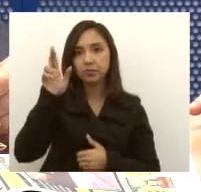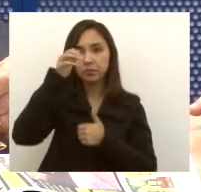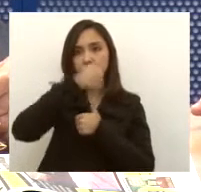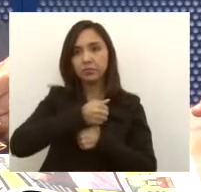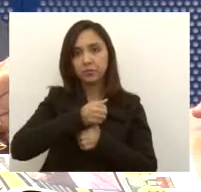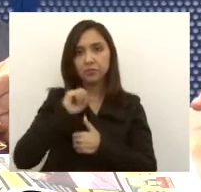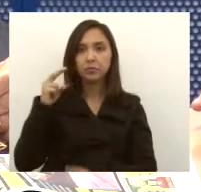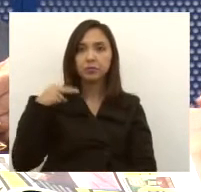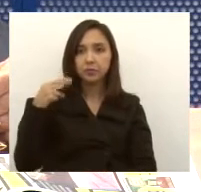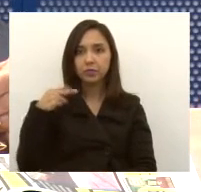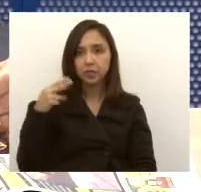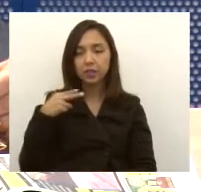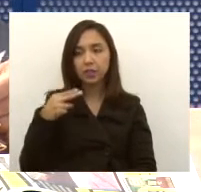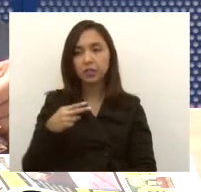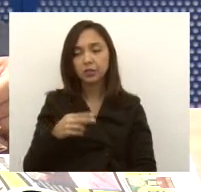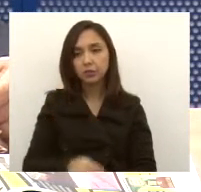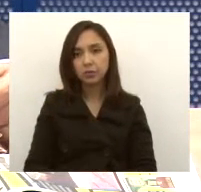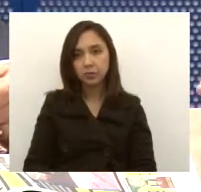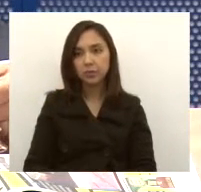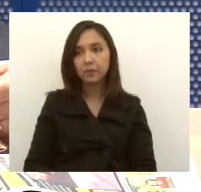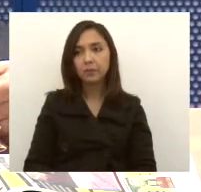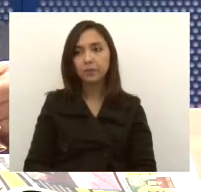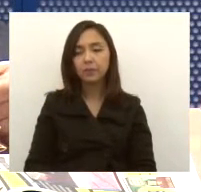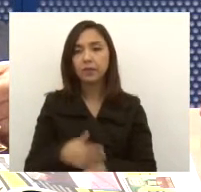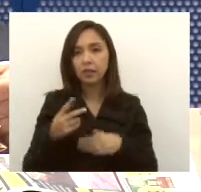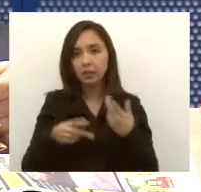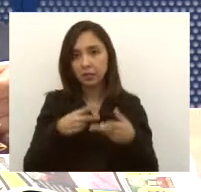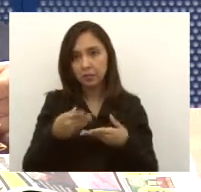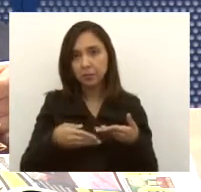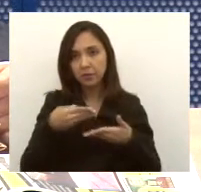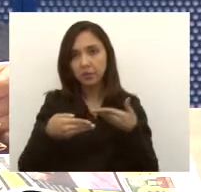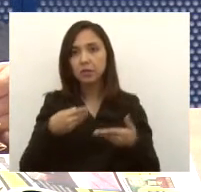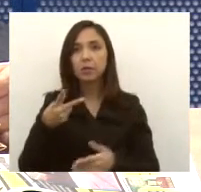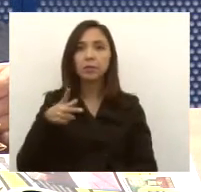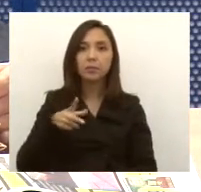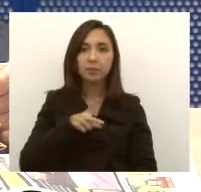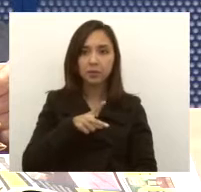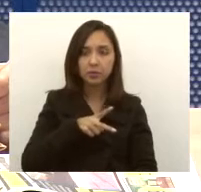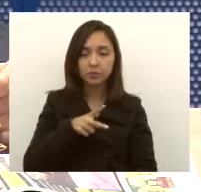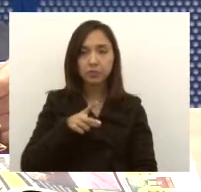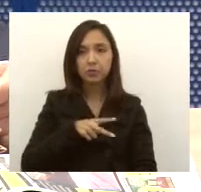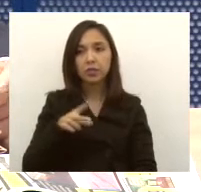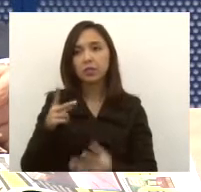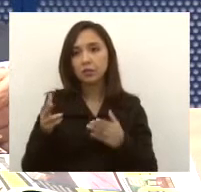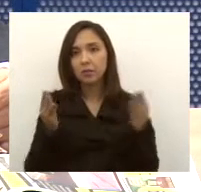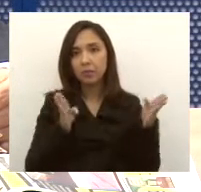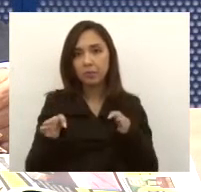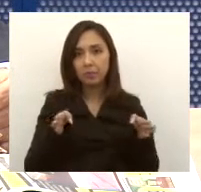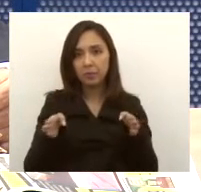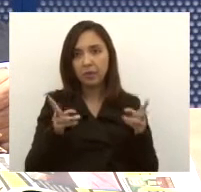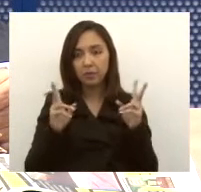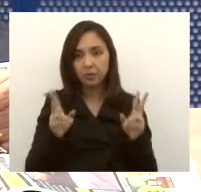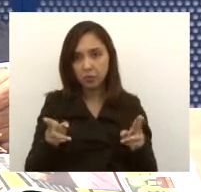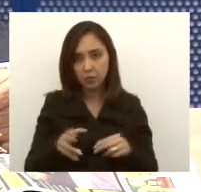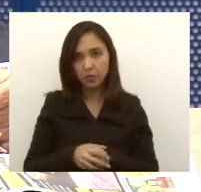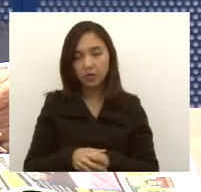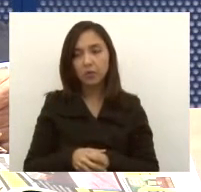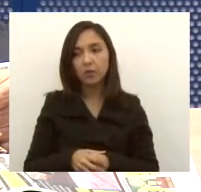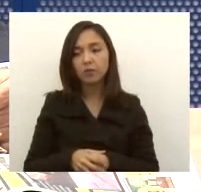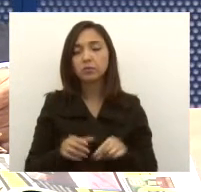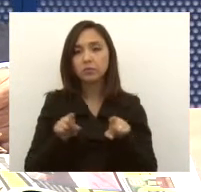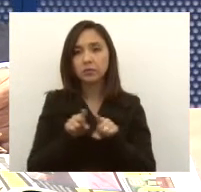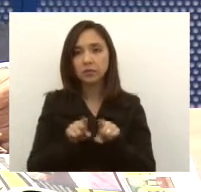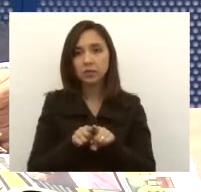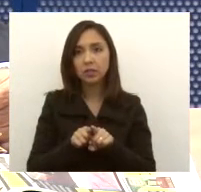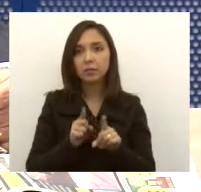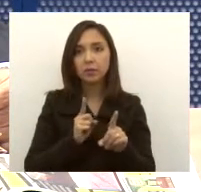vereador, licenciando-se na sequência para tratar de assuntos particulares pelo mesmo período. Tendo em vista que encontra-se